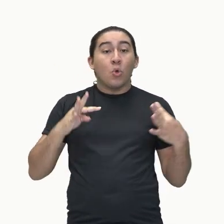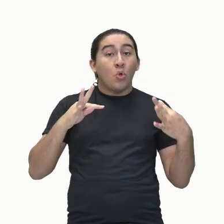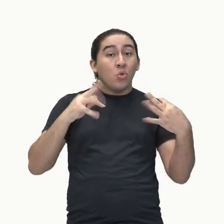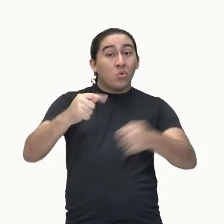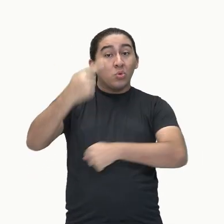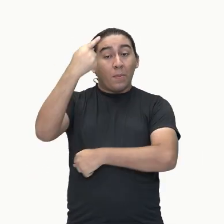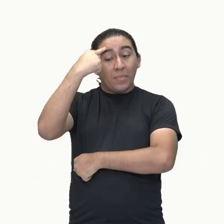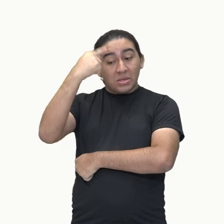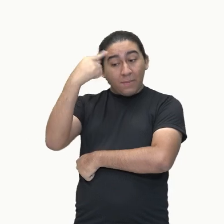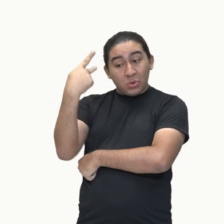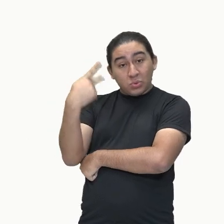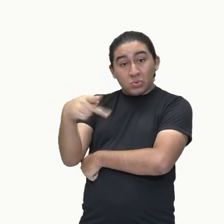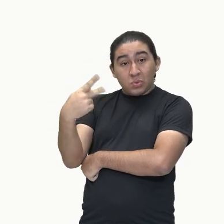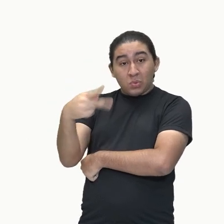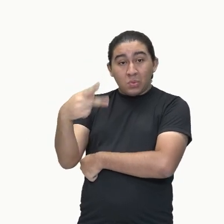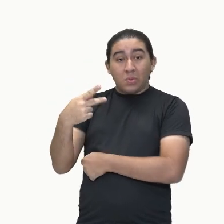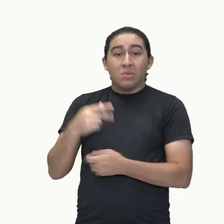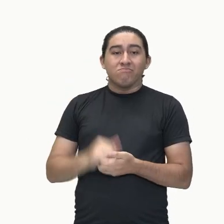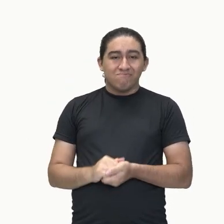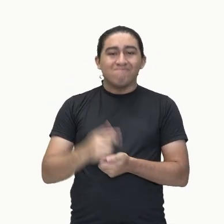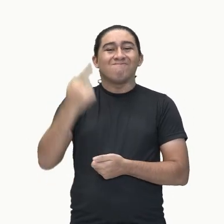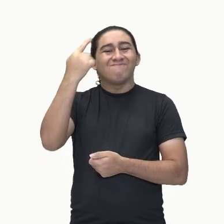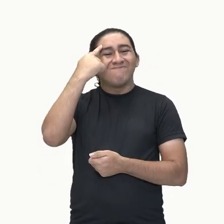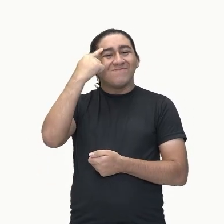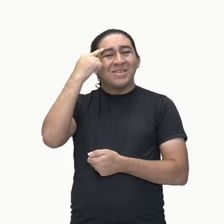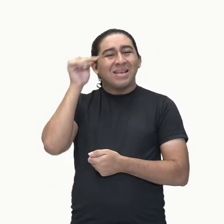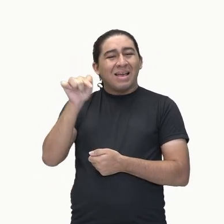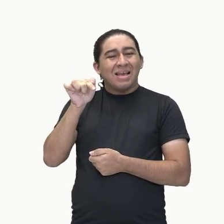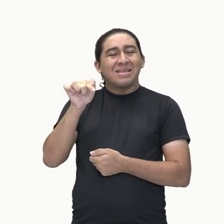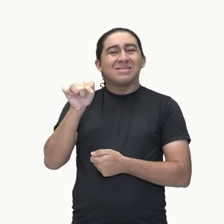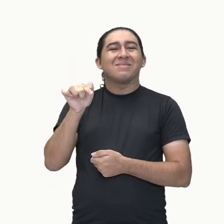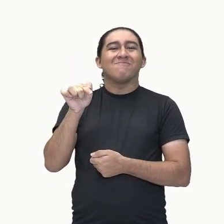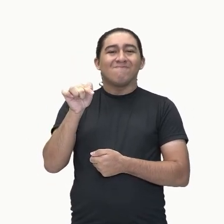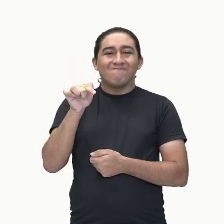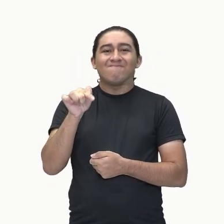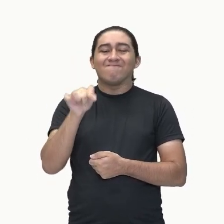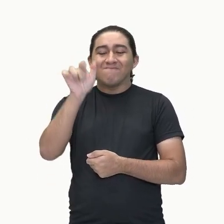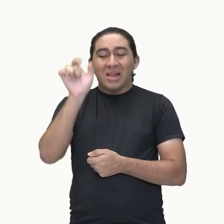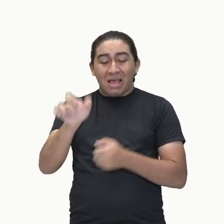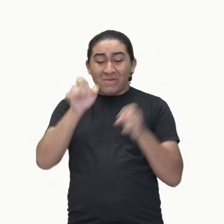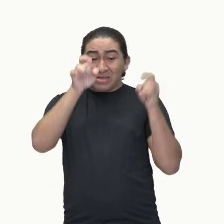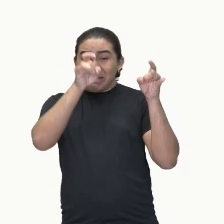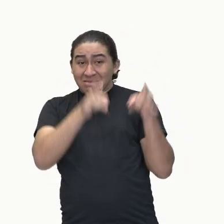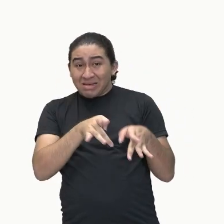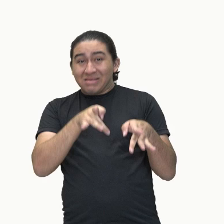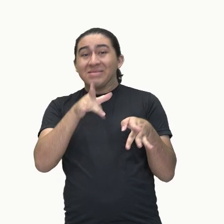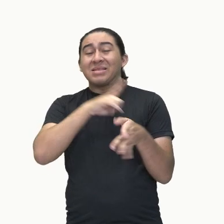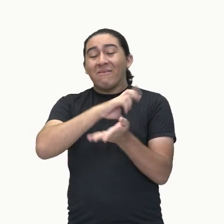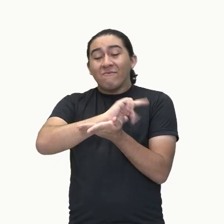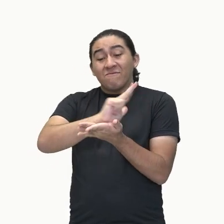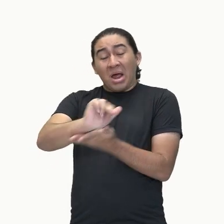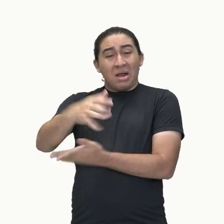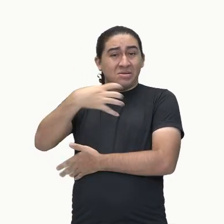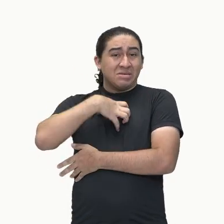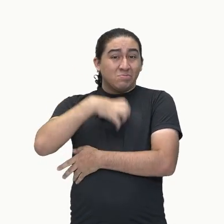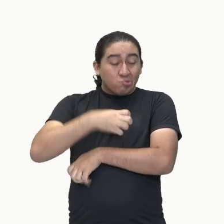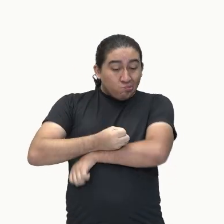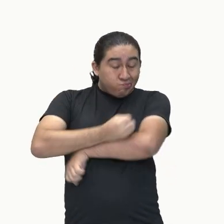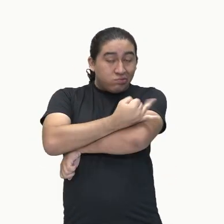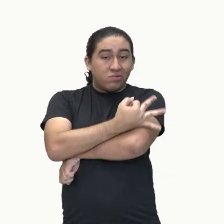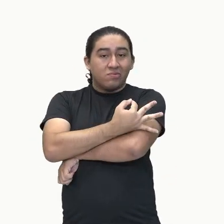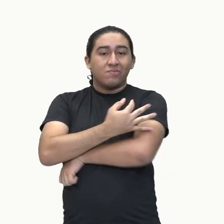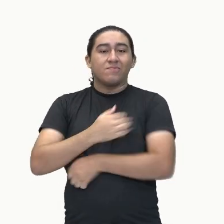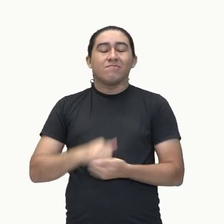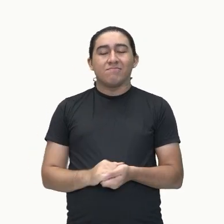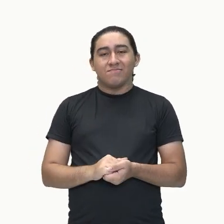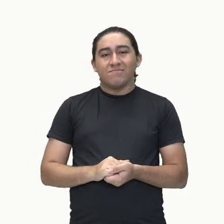caboclo grulha nessa palavra, atravessada de fatalismo e modorra. Nada paga a